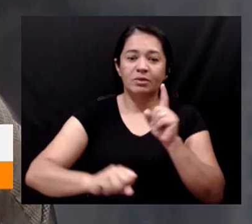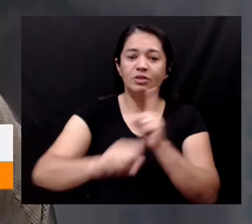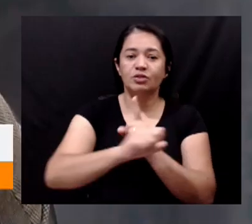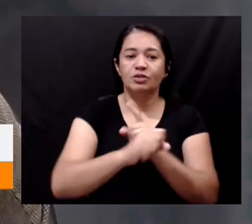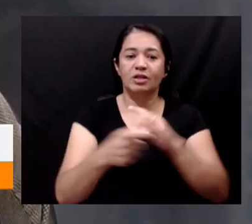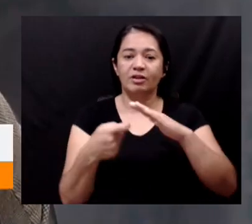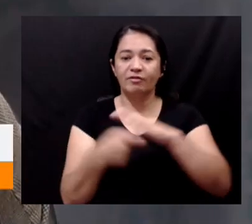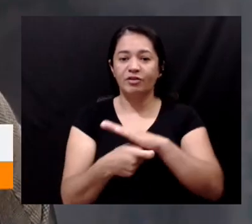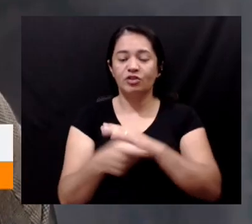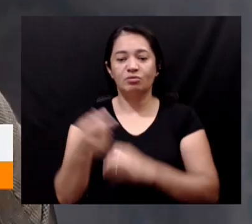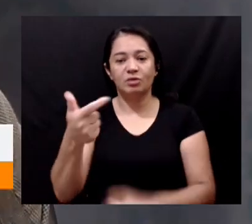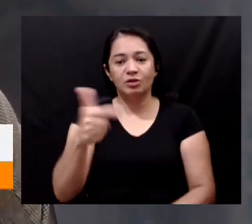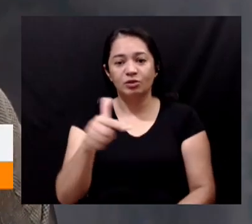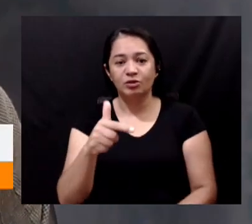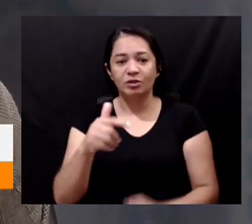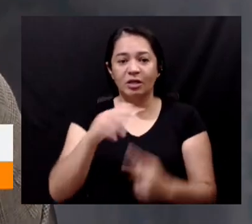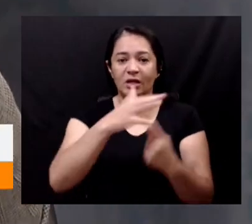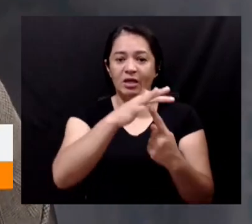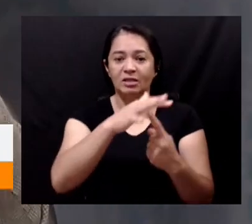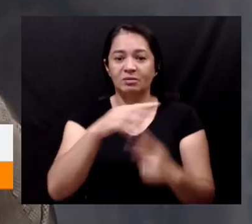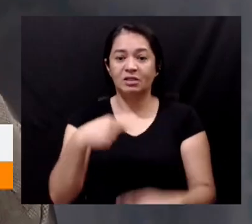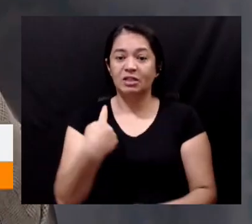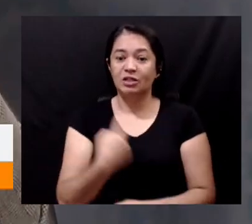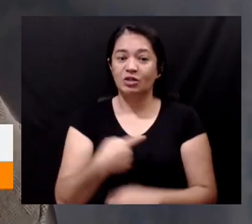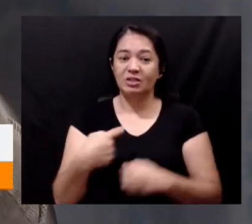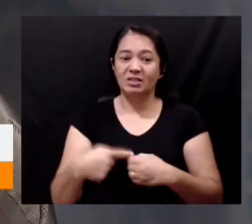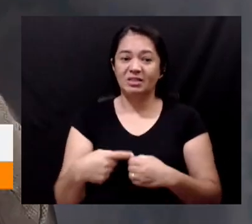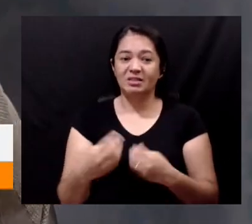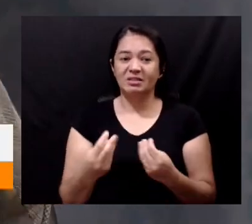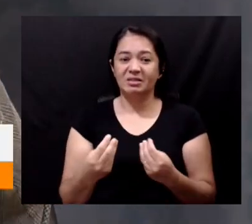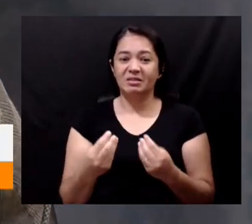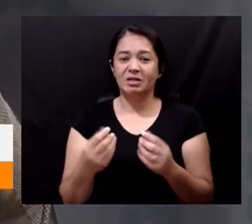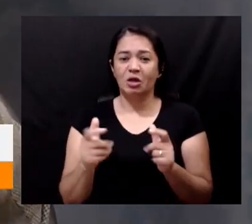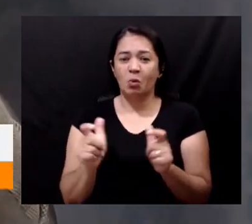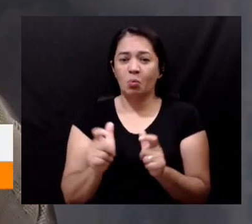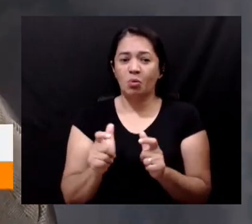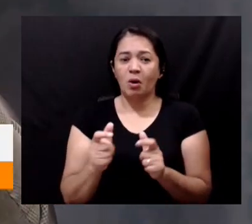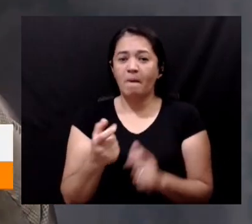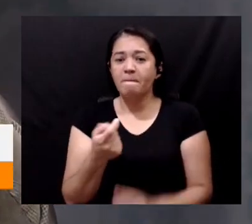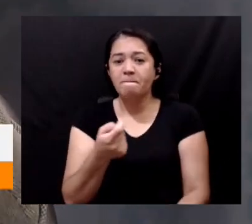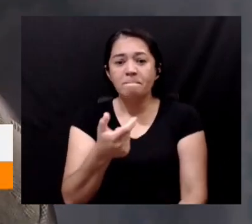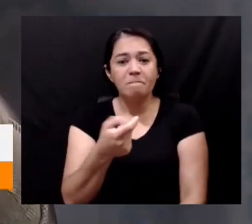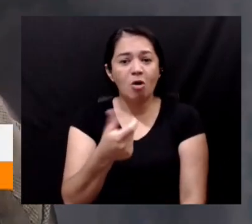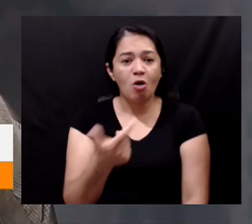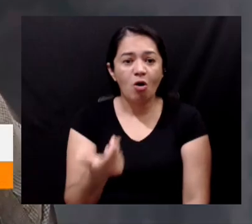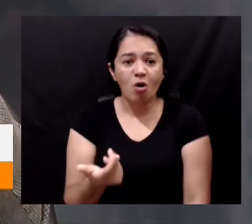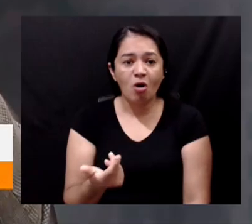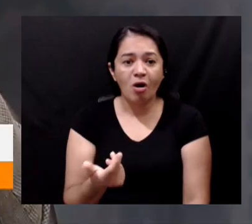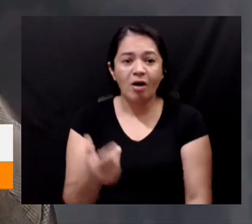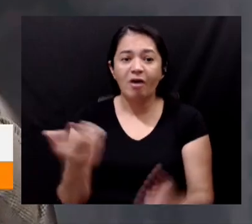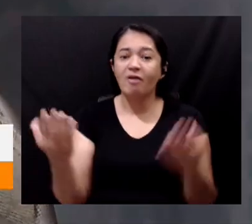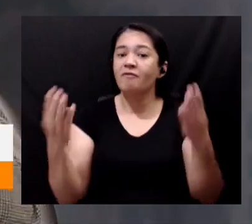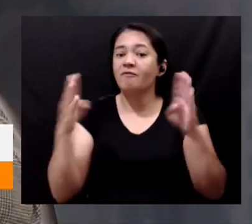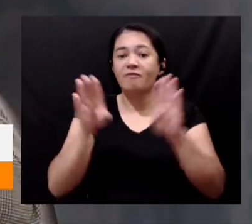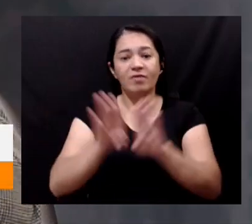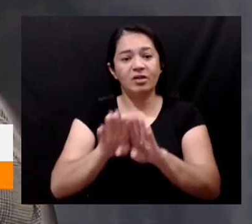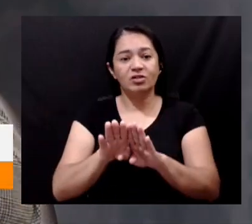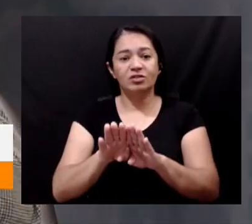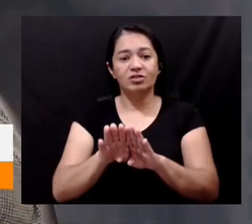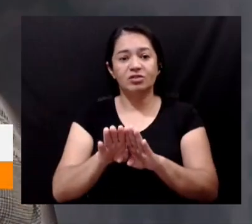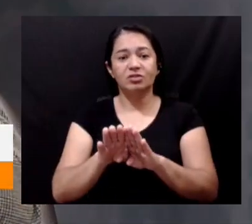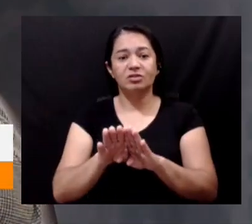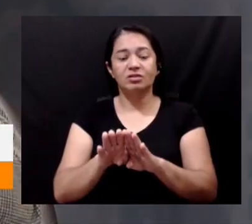as praças na nossa cidade, elas são restritas, as que têm são restritas, estão fechadas, inclusive faço um